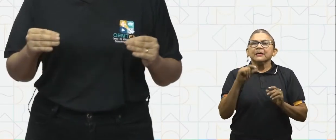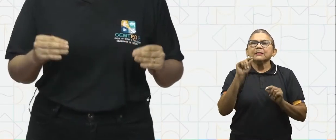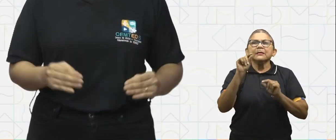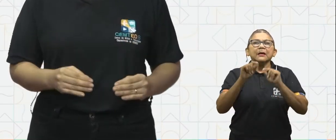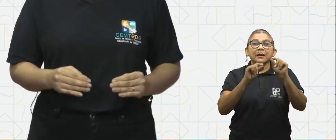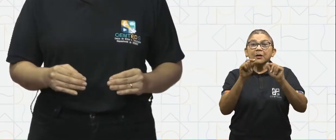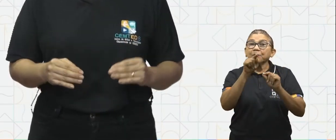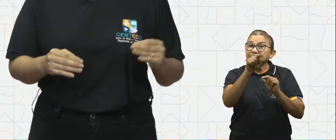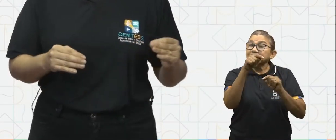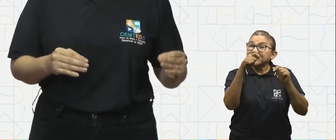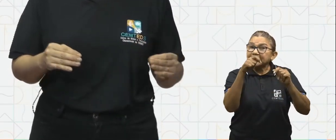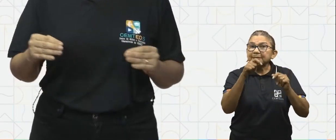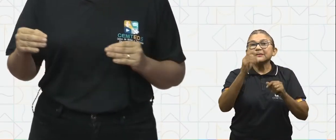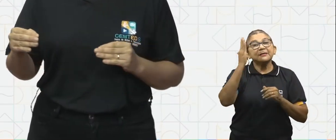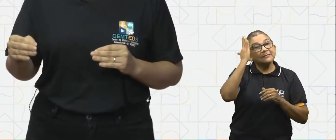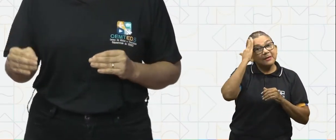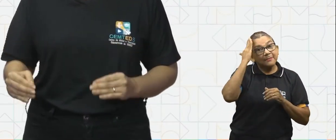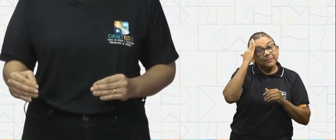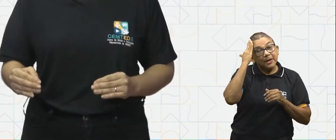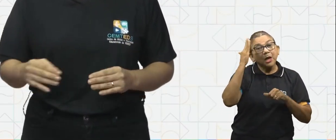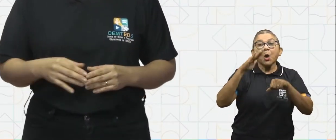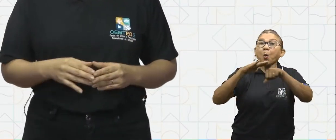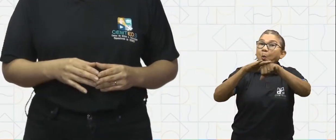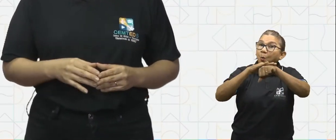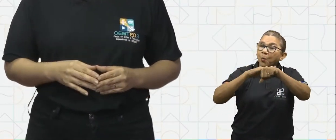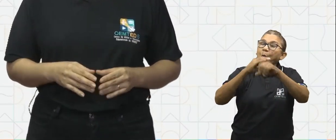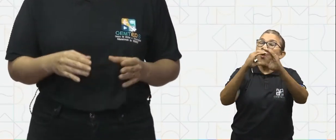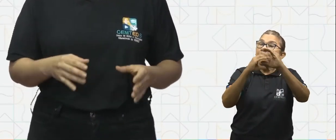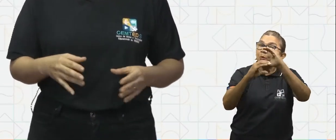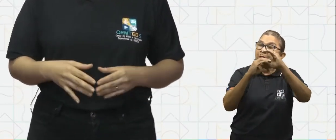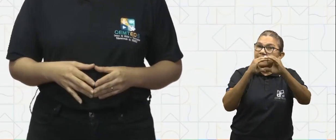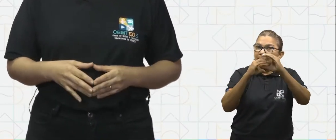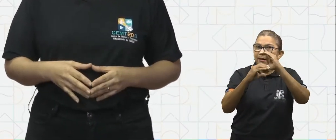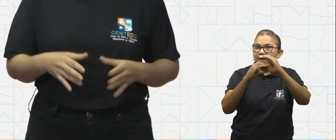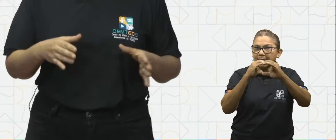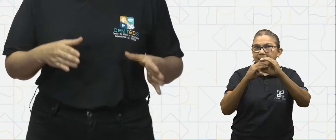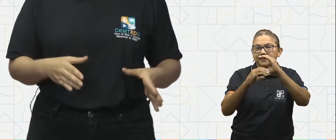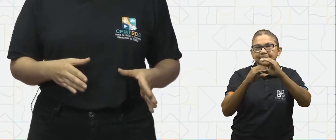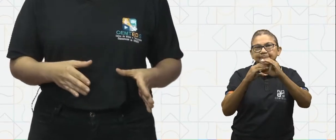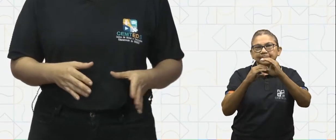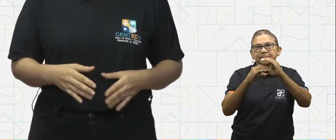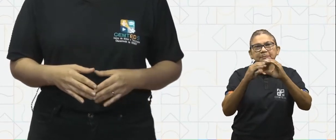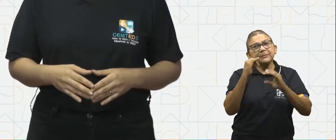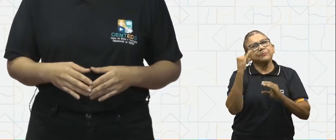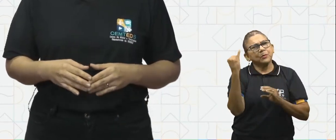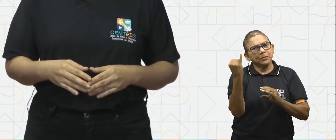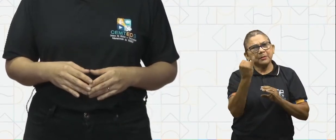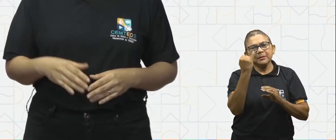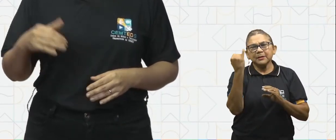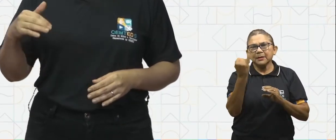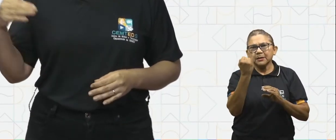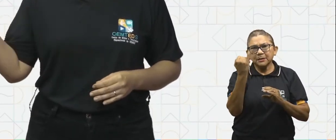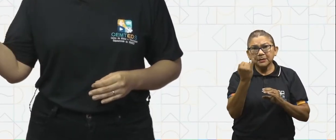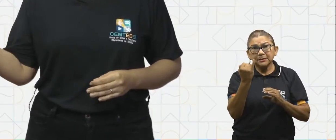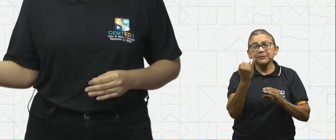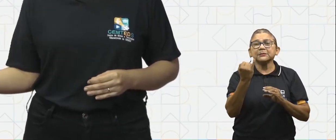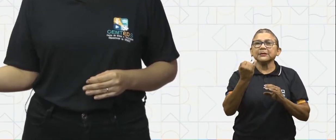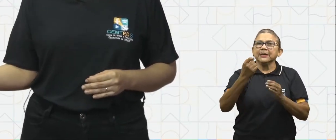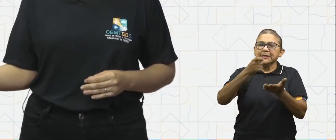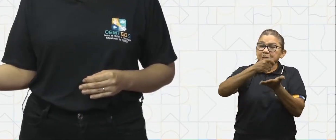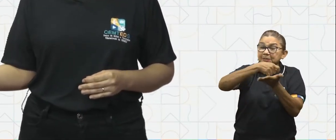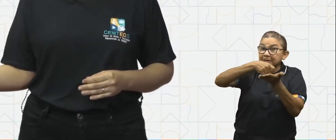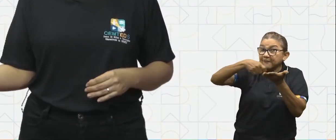saber se comunicar de maneira correta sobre aquilo que se quer. Isso é importante tanto para